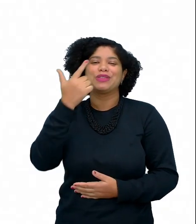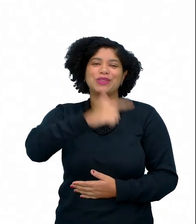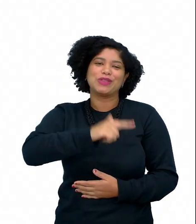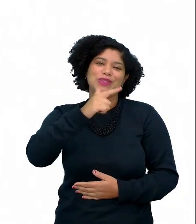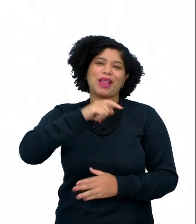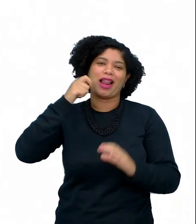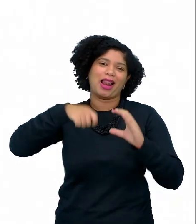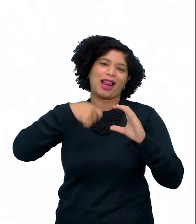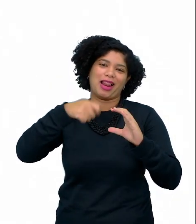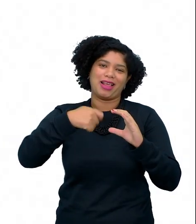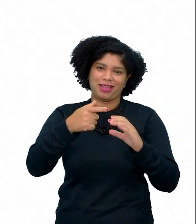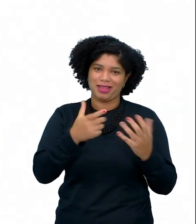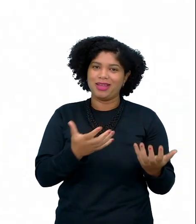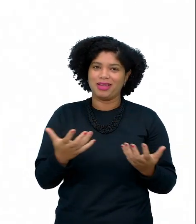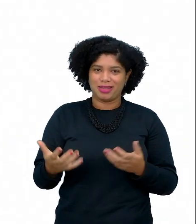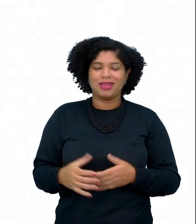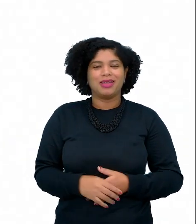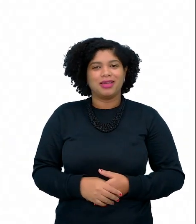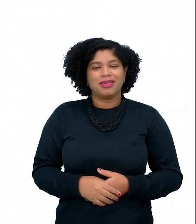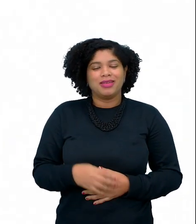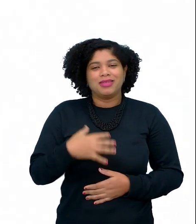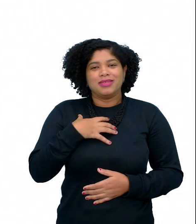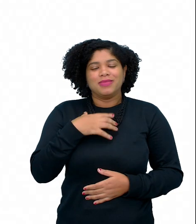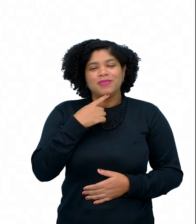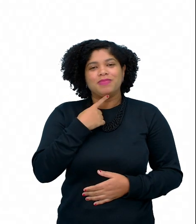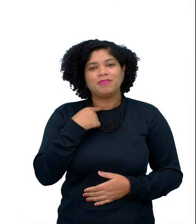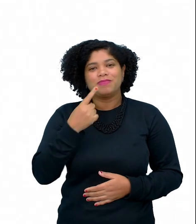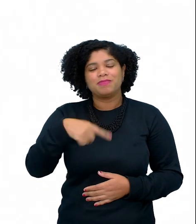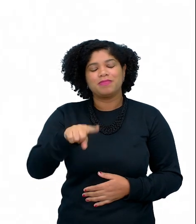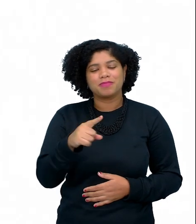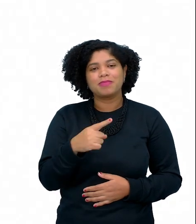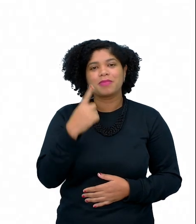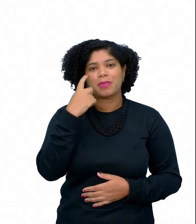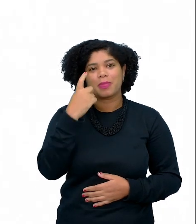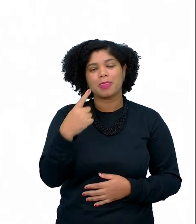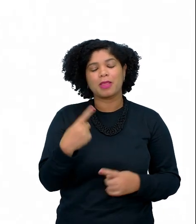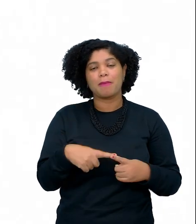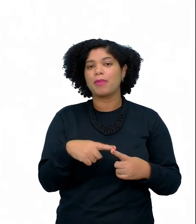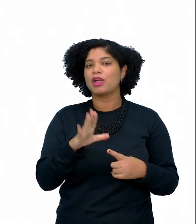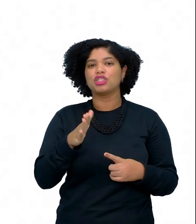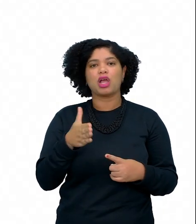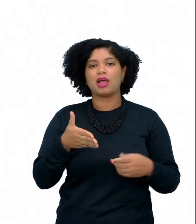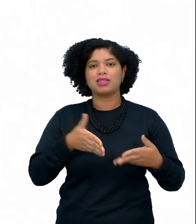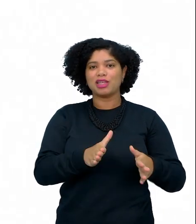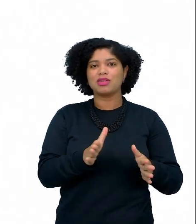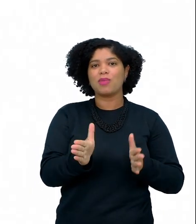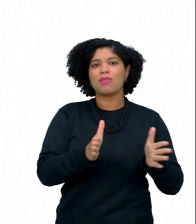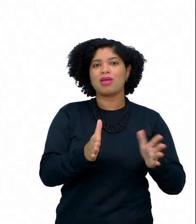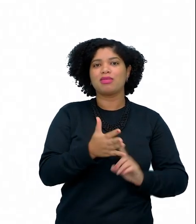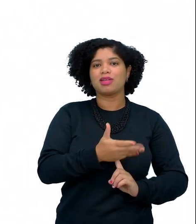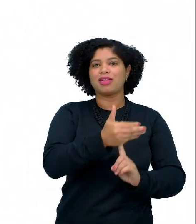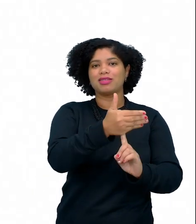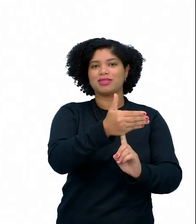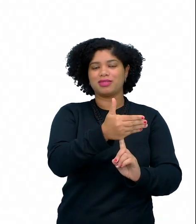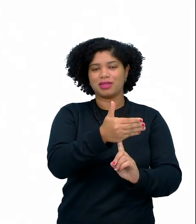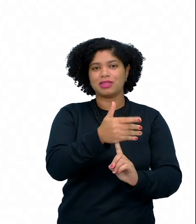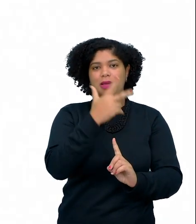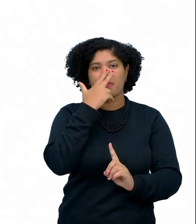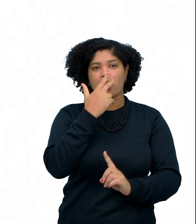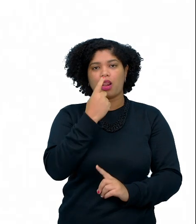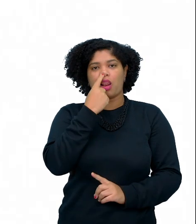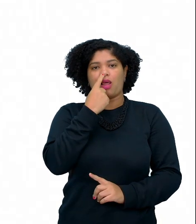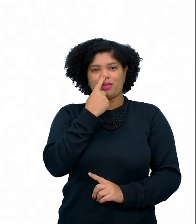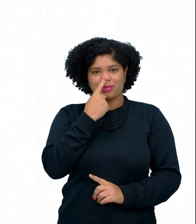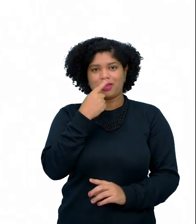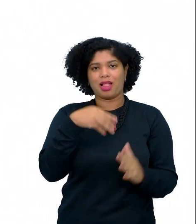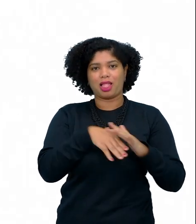novo. E isso desperta o interesse neles também, porque eles nasceram com a tecnologia, eles já estão nesse meio muito mais afinco do que